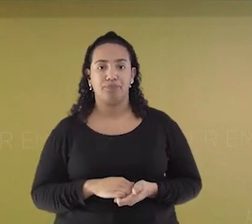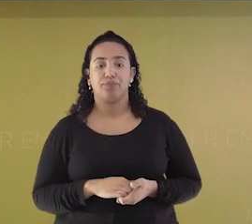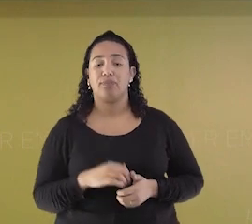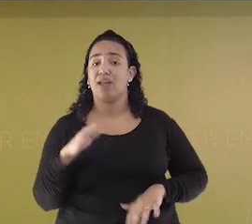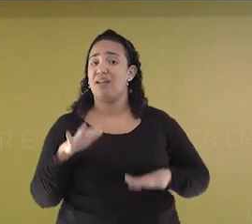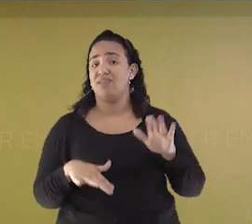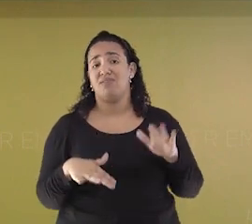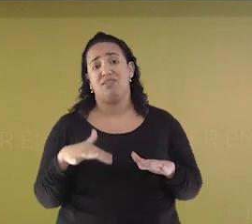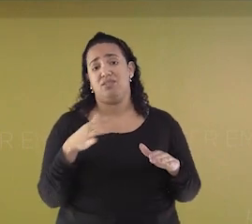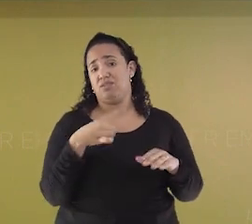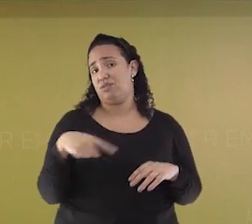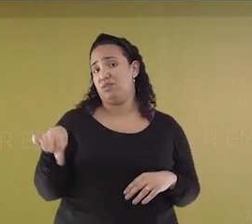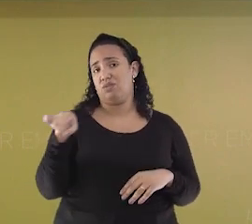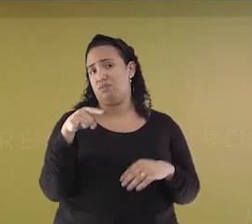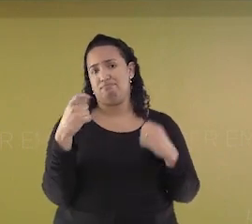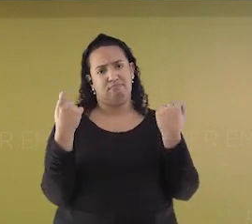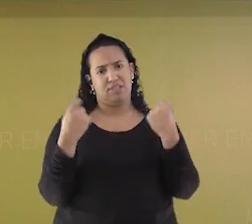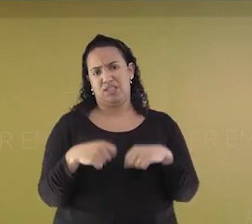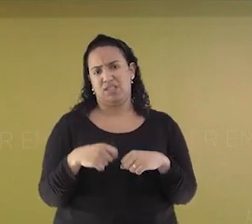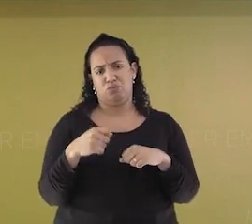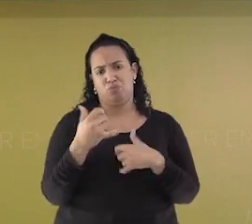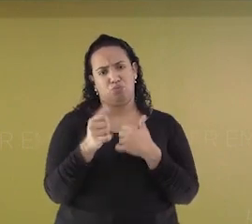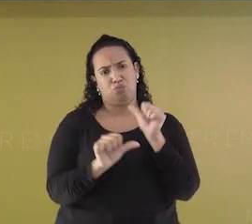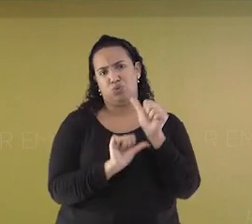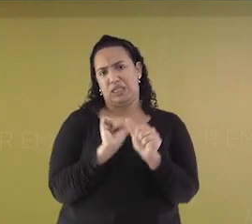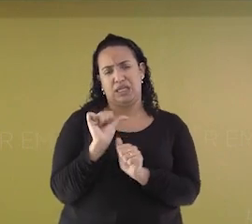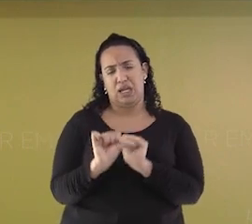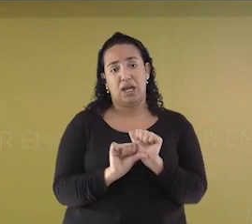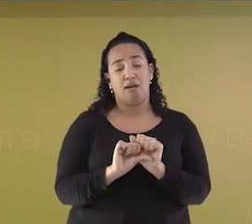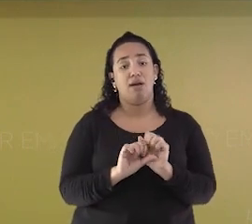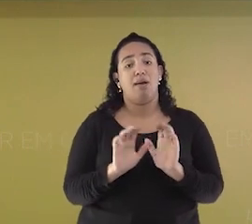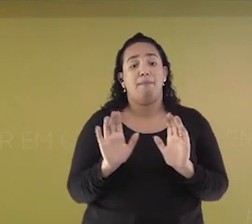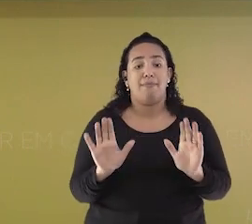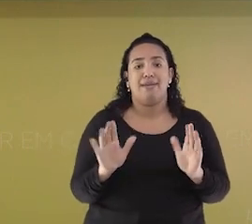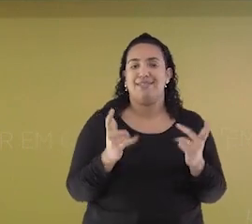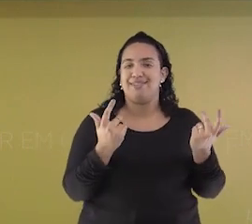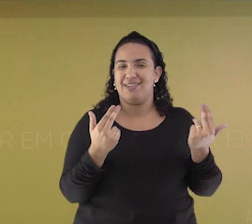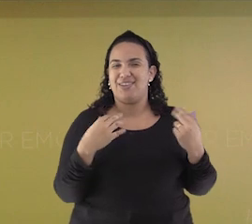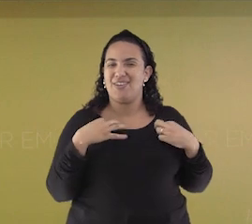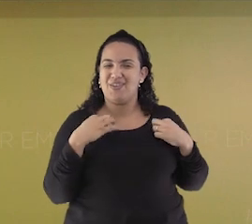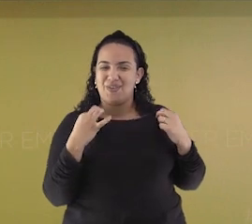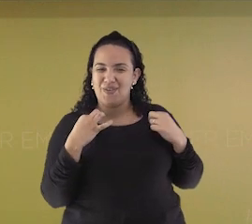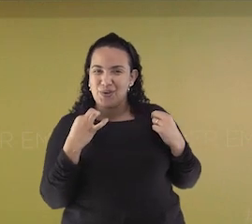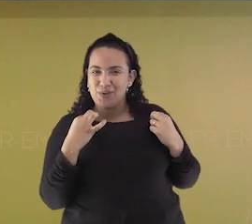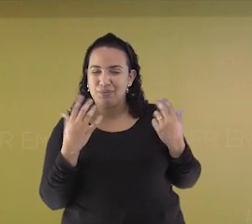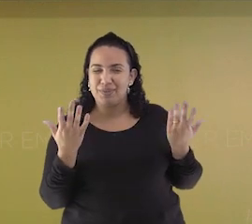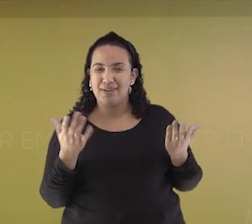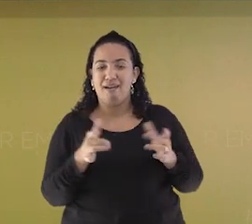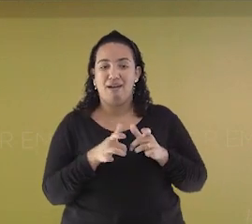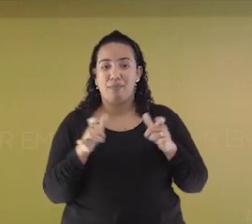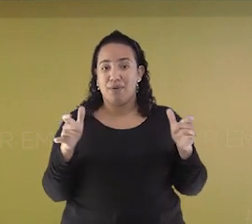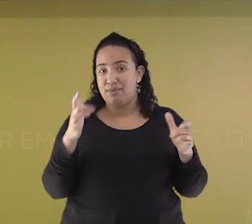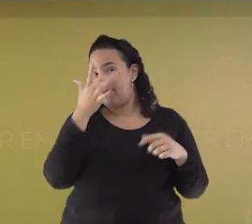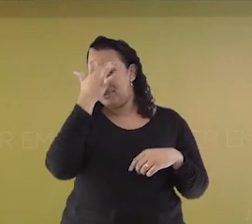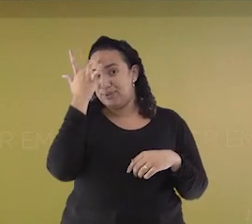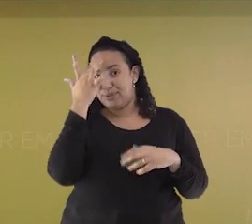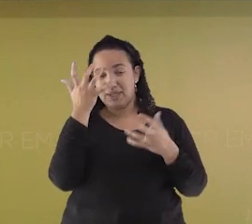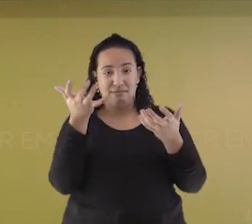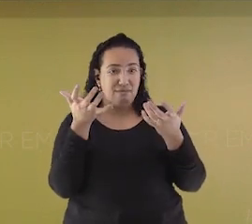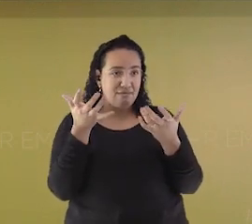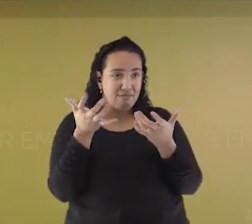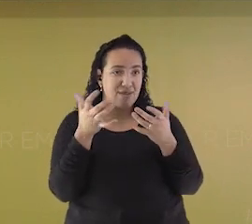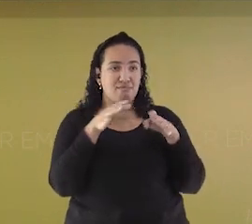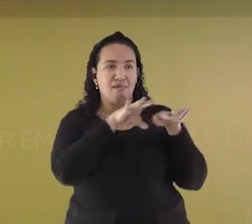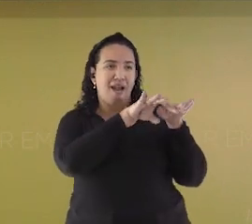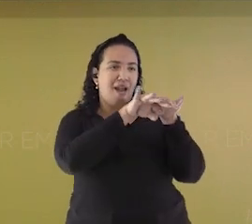nem temos a real necessidade de trocar por um novo. Mas é tipo roupa. Grande parte das pessoas quer